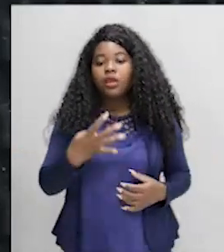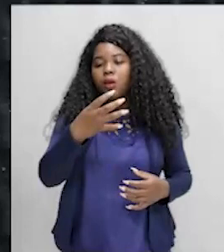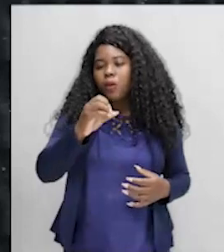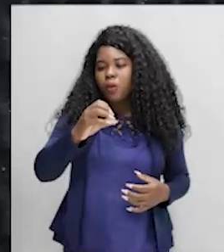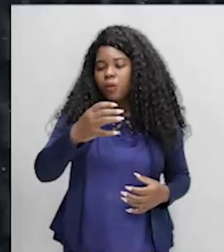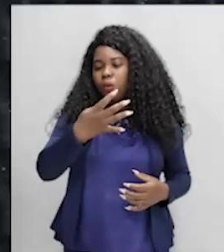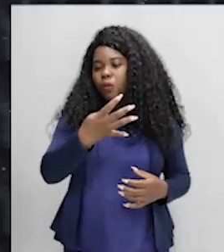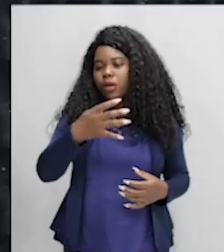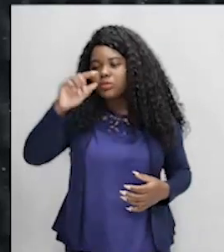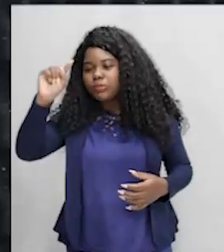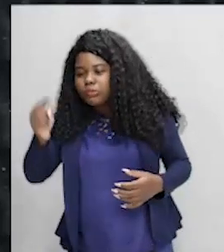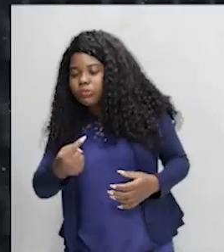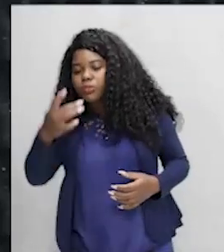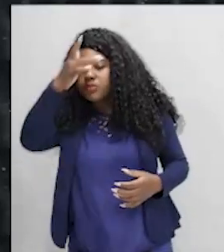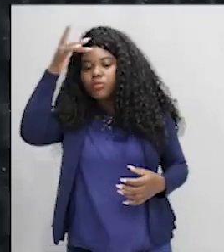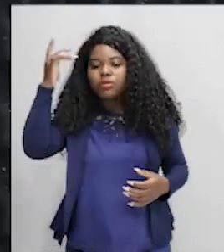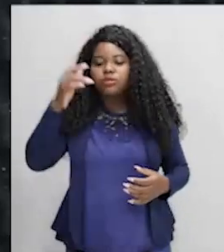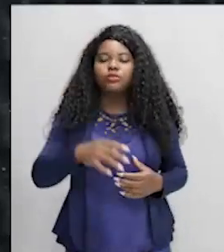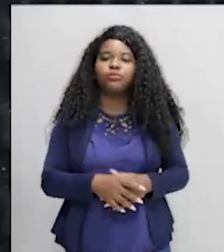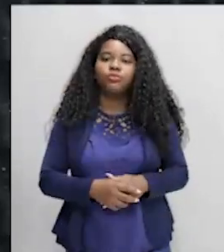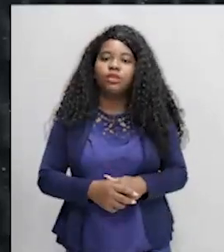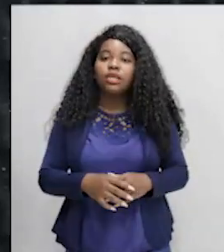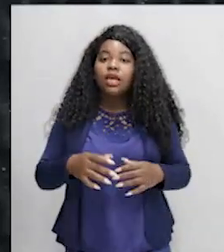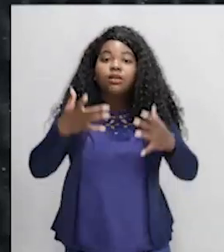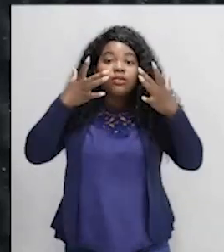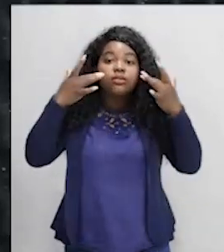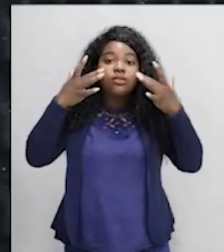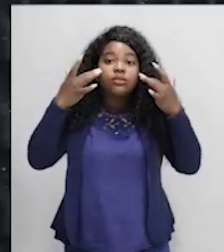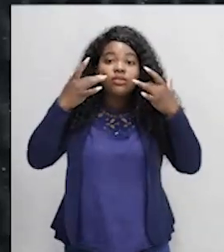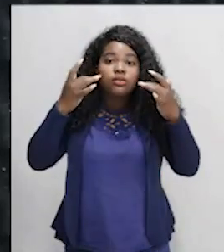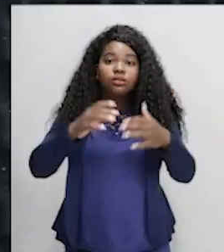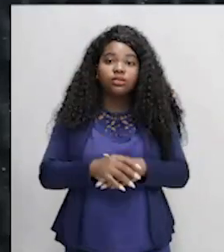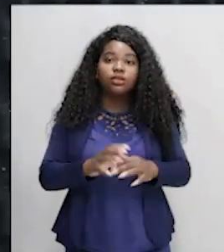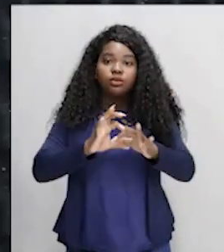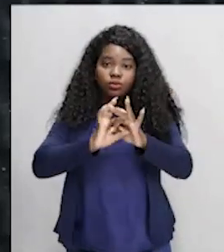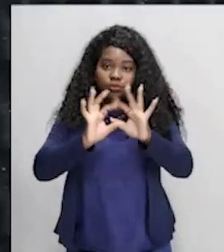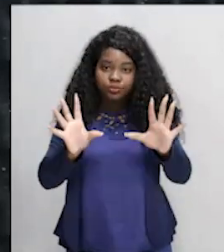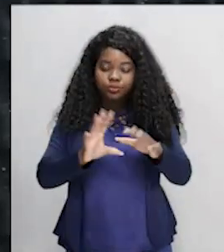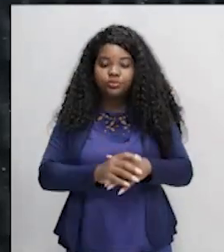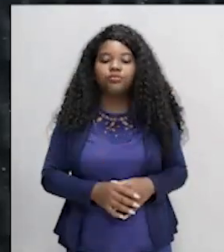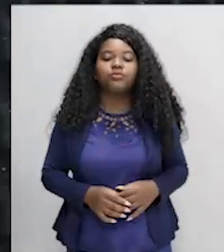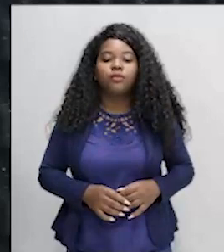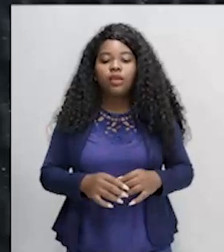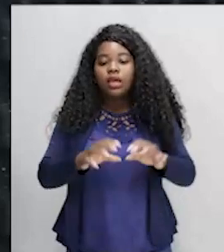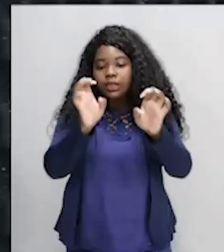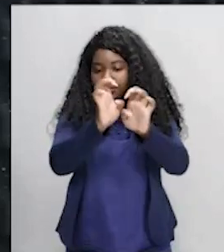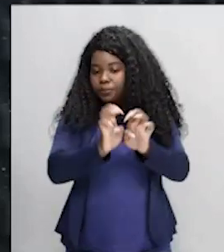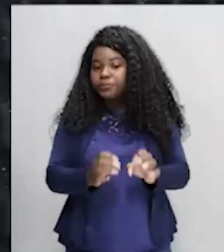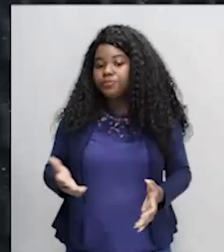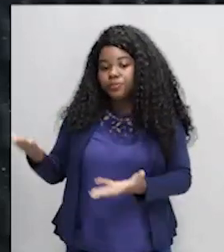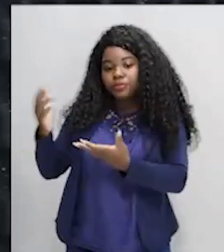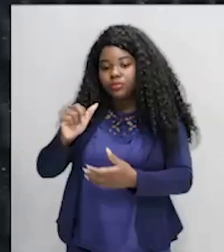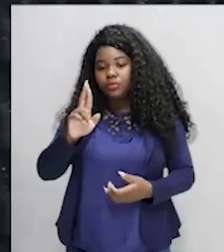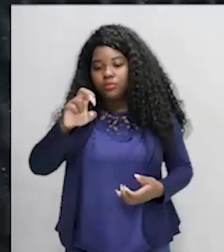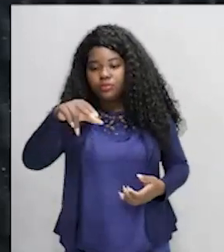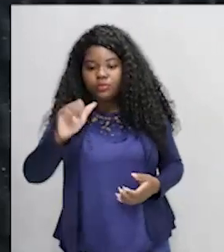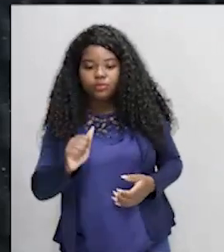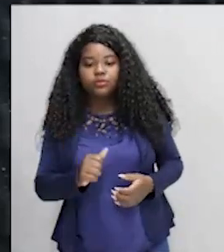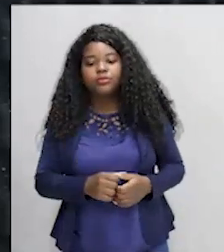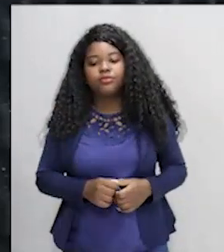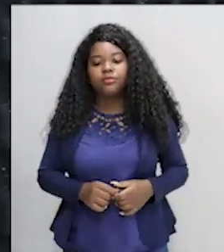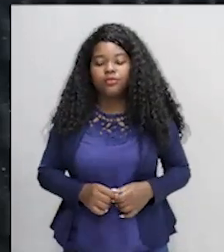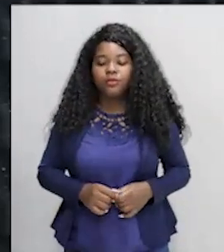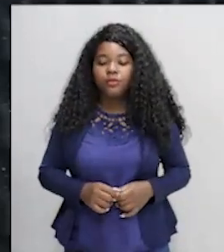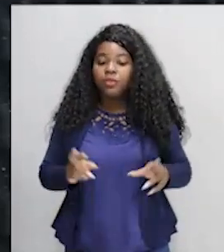anfiteatro. Anfiteatro significa teatro a céu aberto. E aí os gregos dão o formato inicial do teatro de arena e semi-arena.